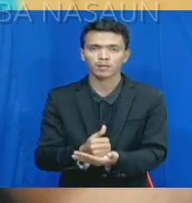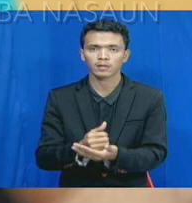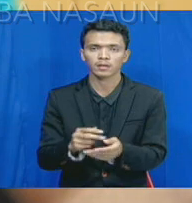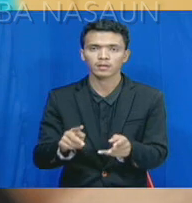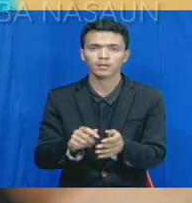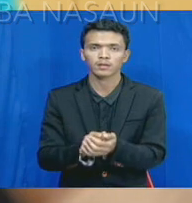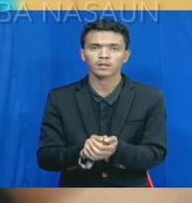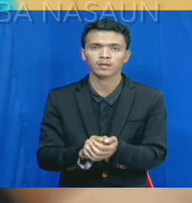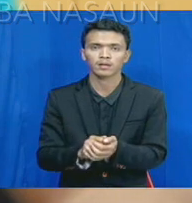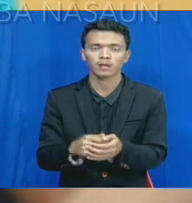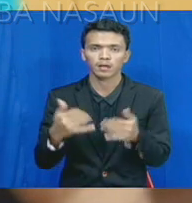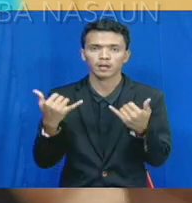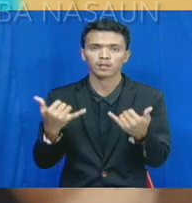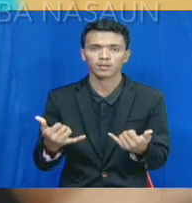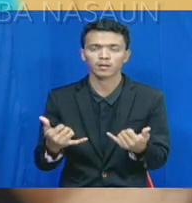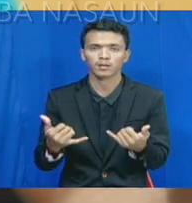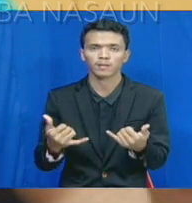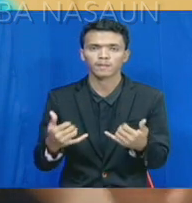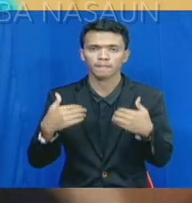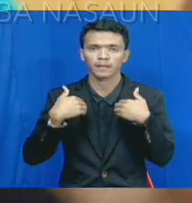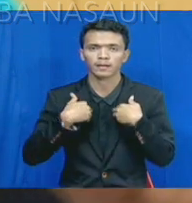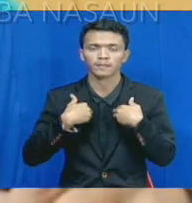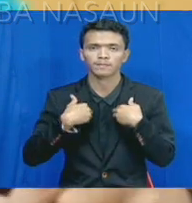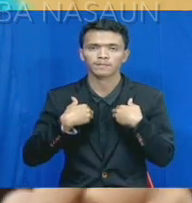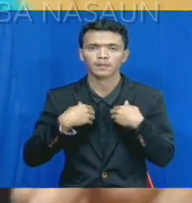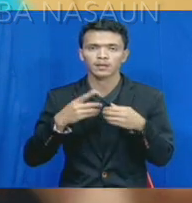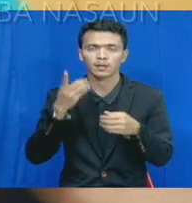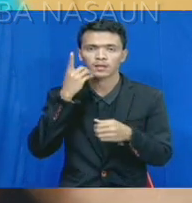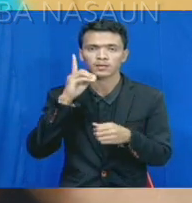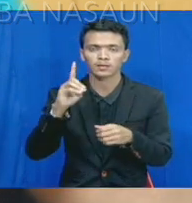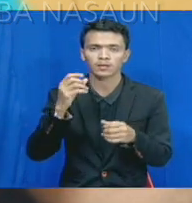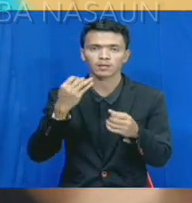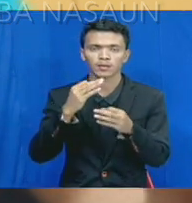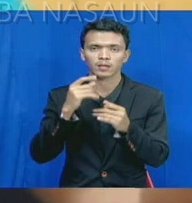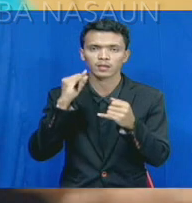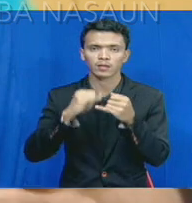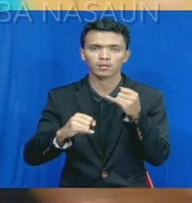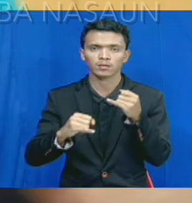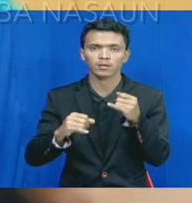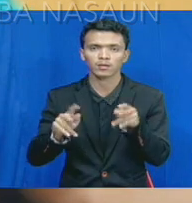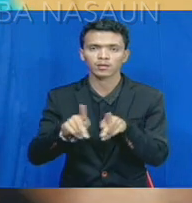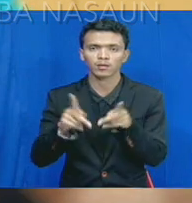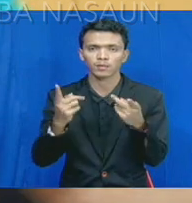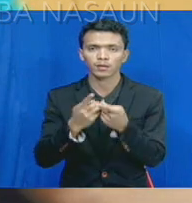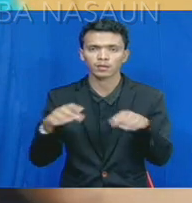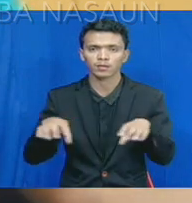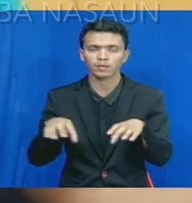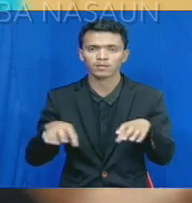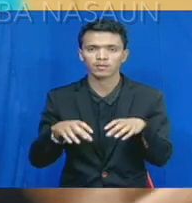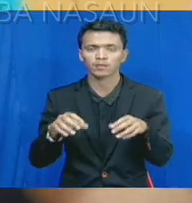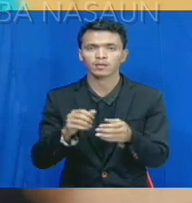e orasne darau ia hela decisão final ato companhia ne besa vencedor la cleo